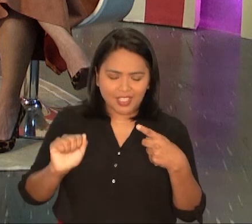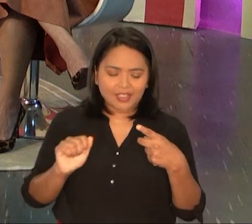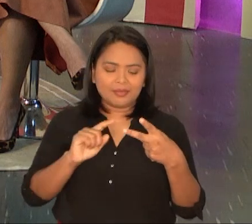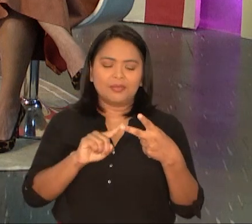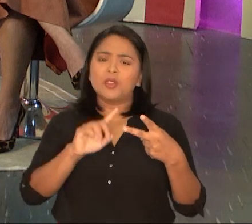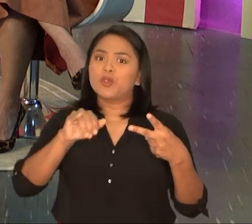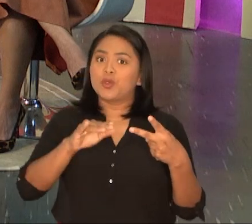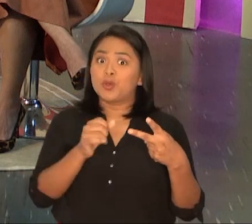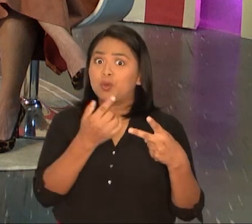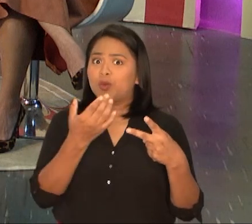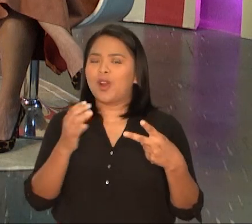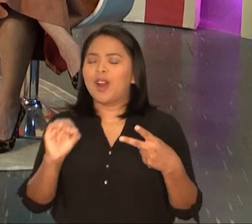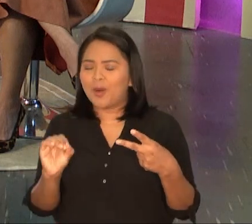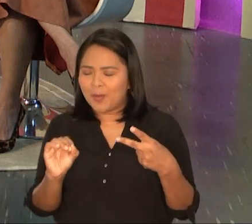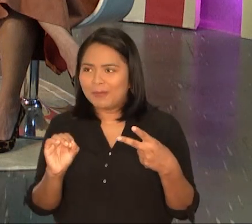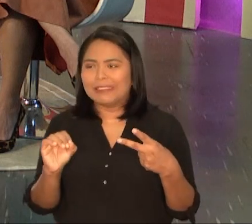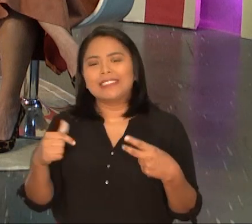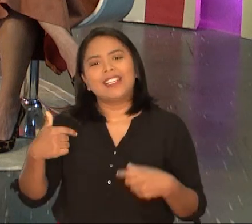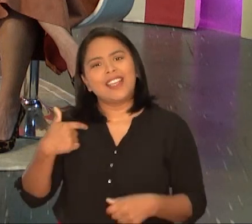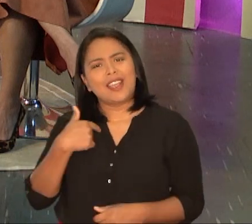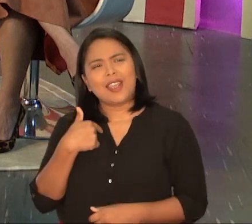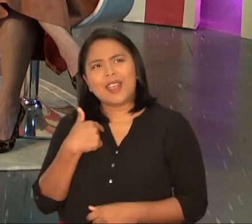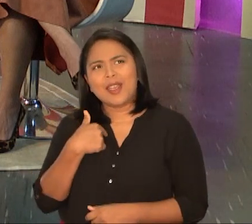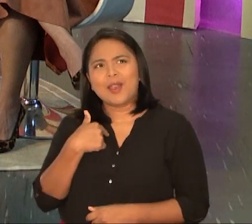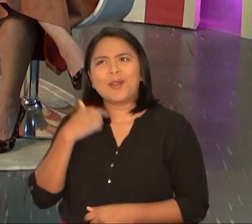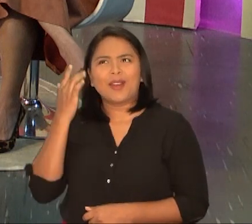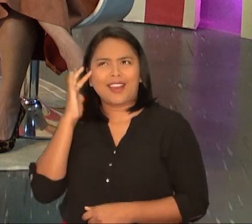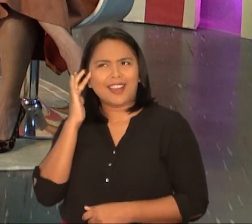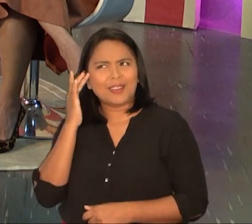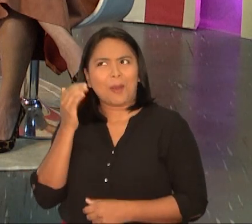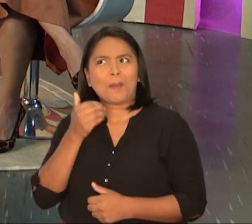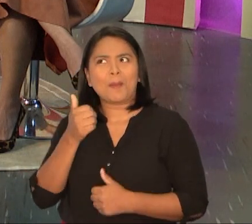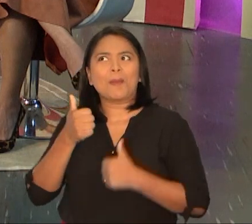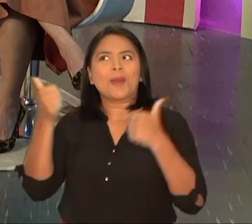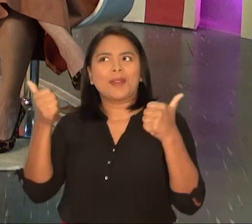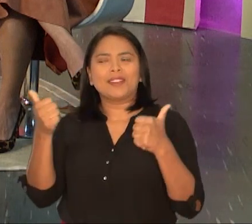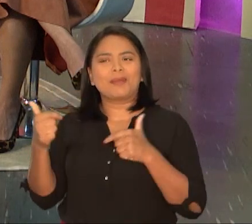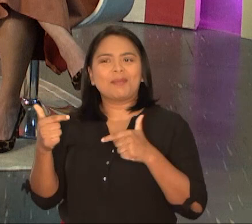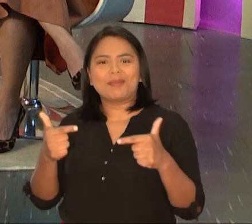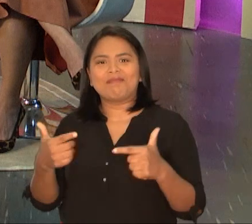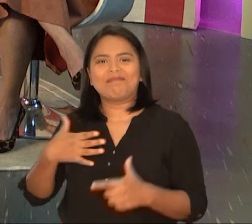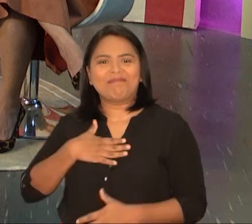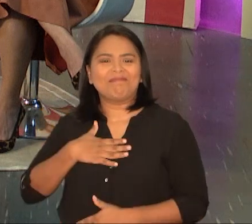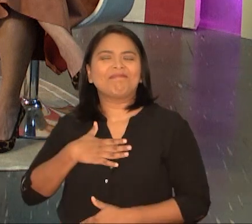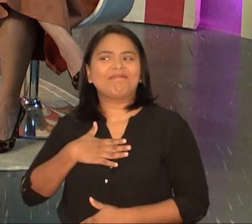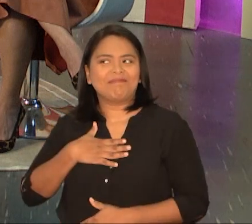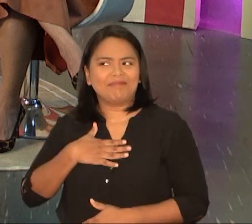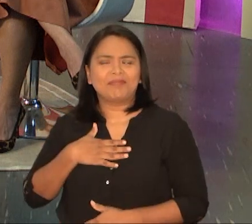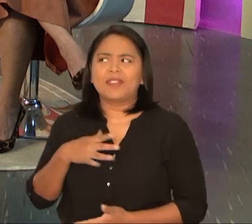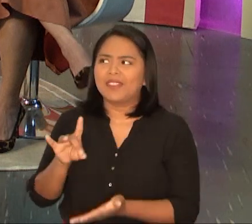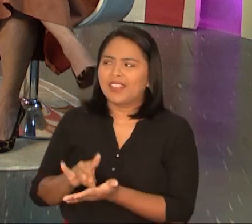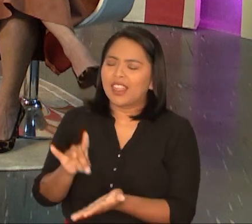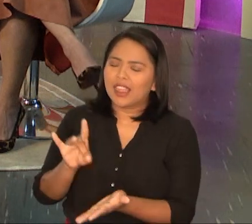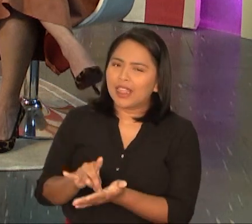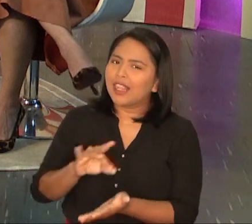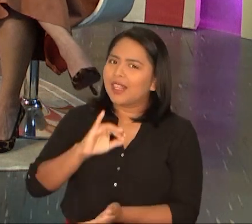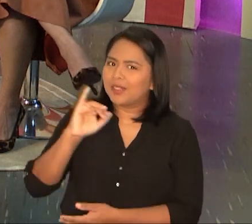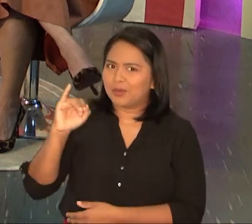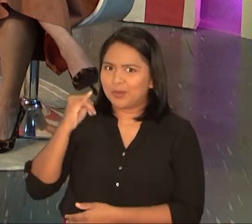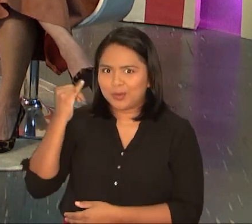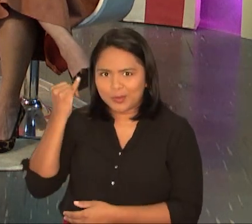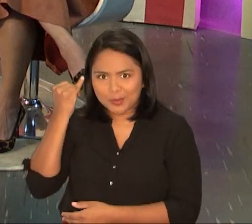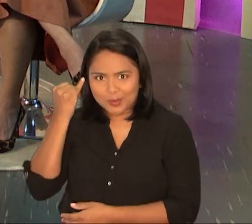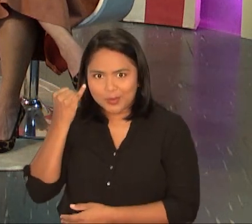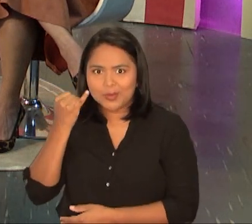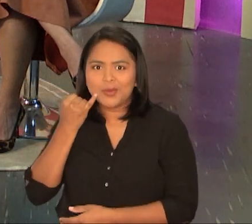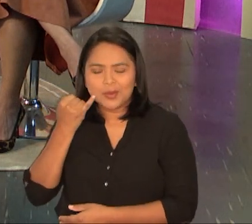falar, Jéssica, porque eu considero que esse é um dos meus melhores ofícios, sabia? É verdade, Josi. A gente que te conhece e convive